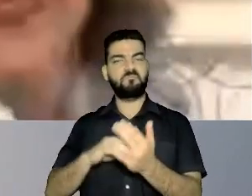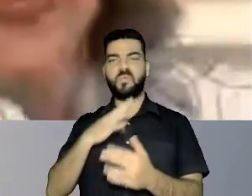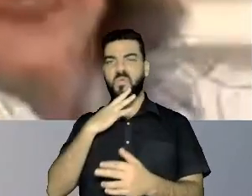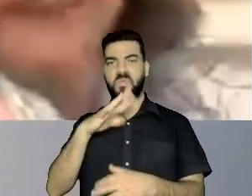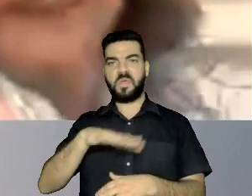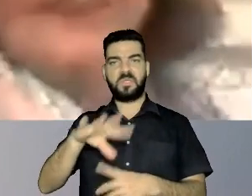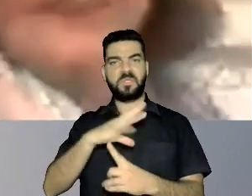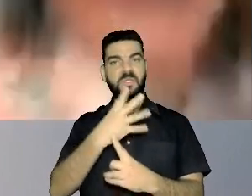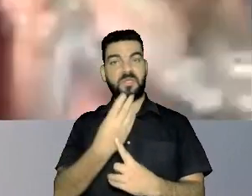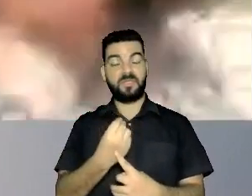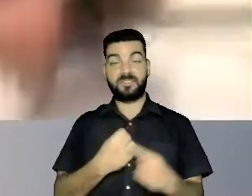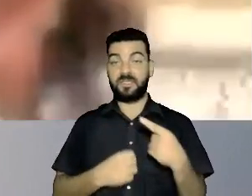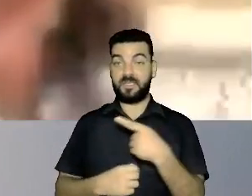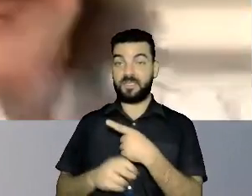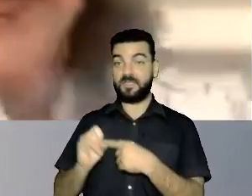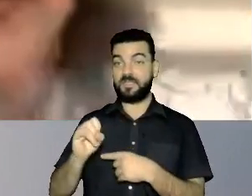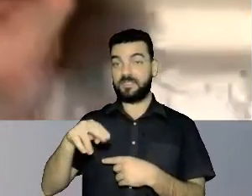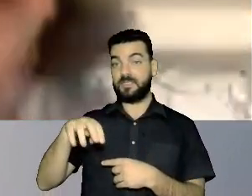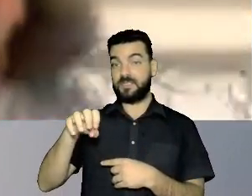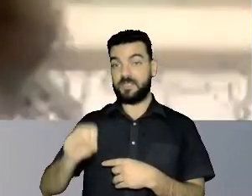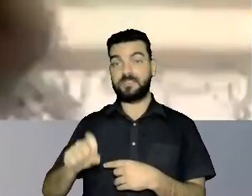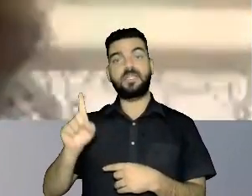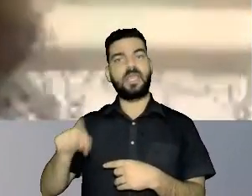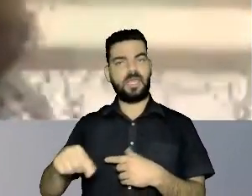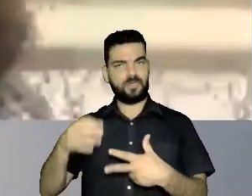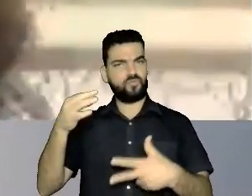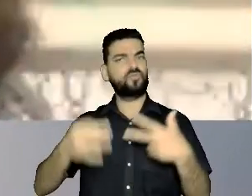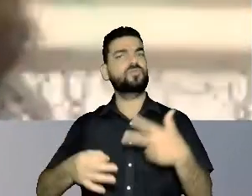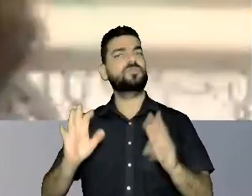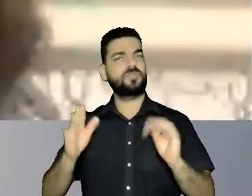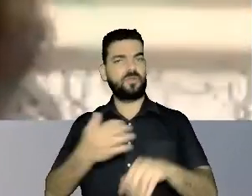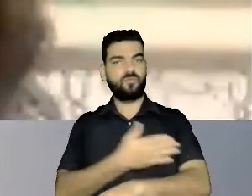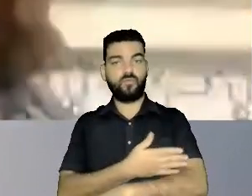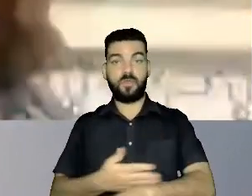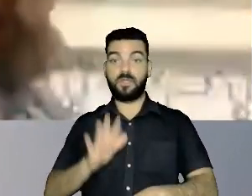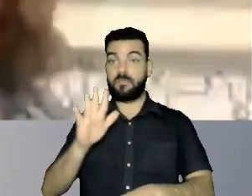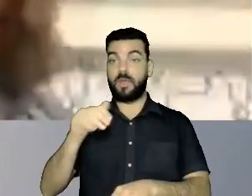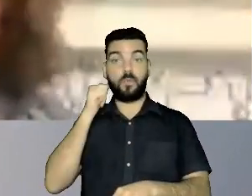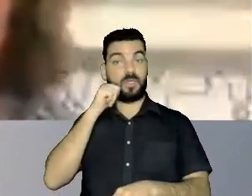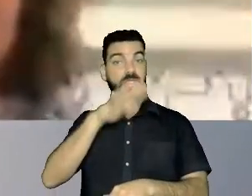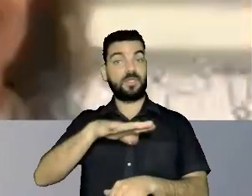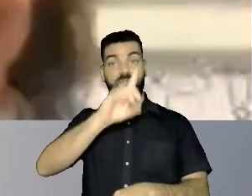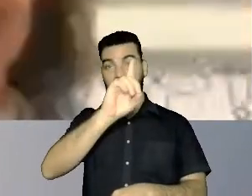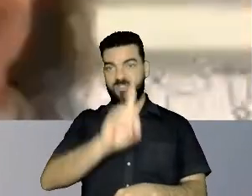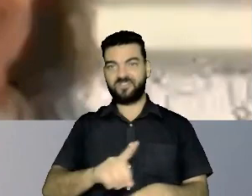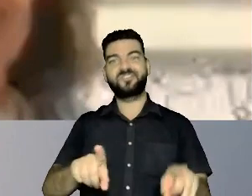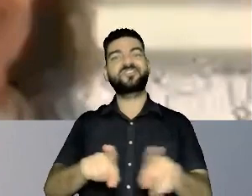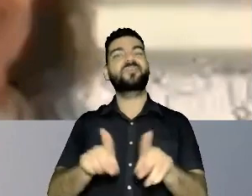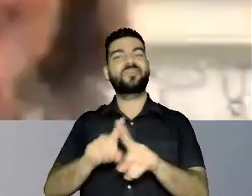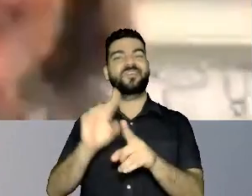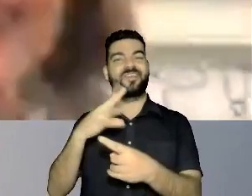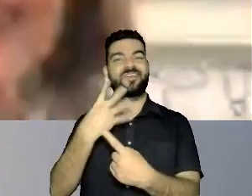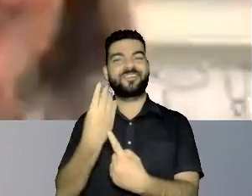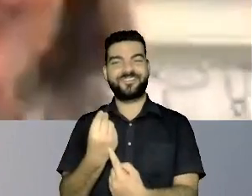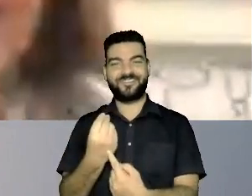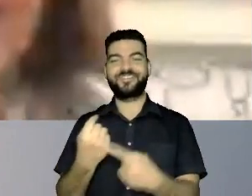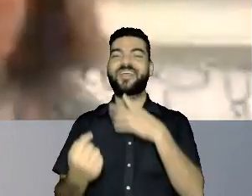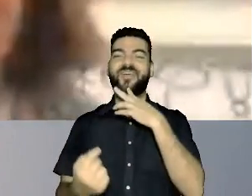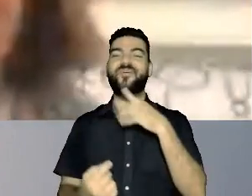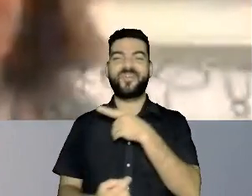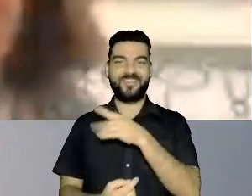sempre tão próprias, né, nesse universo da arte, né, a doutora Inês, que é uma